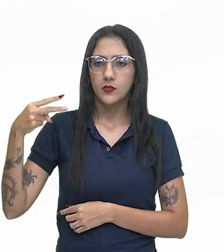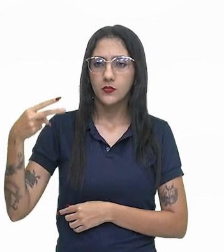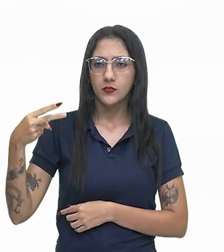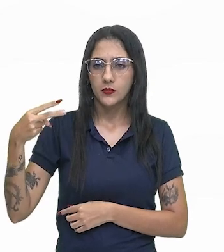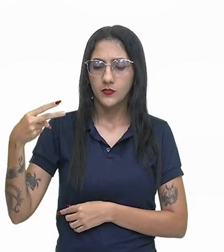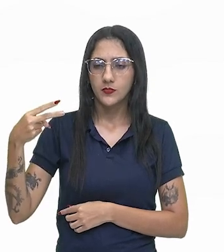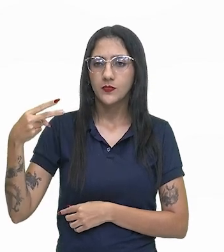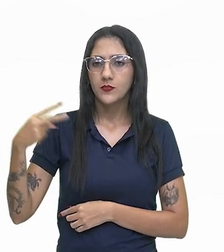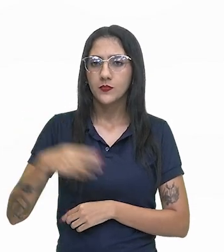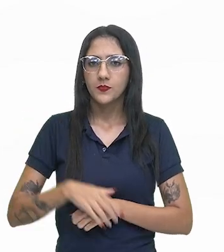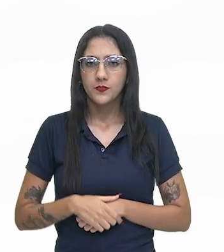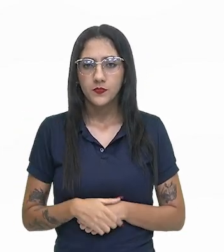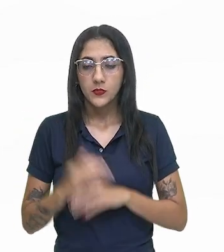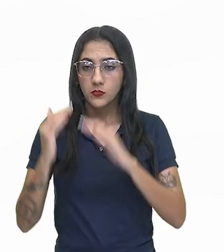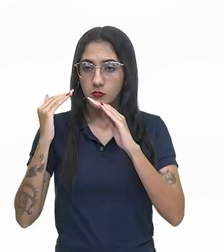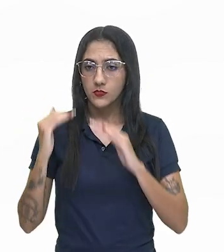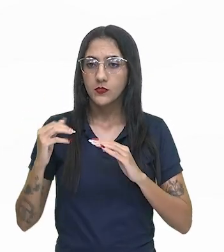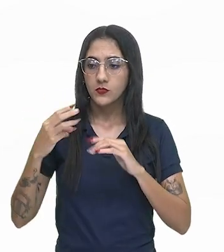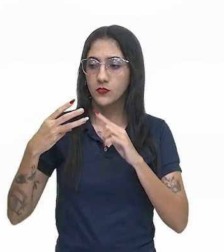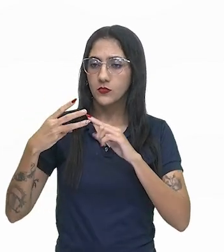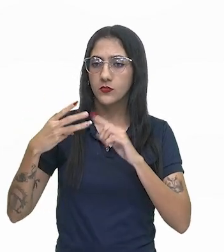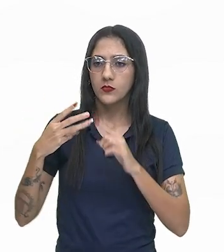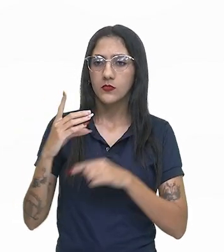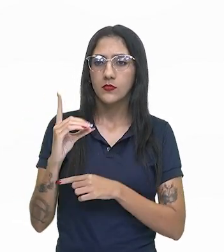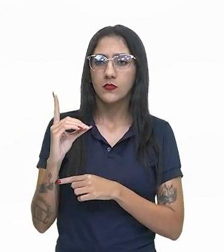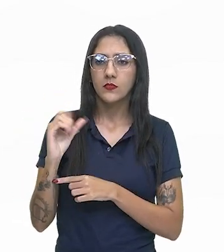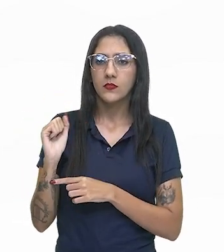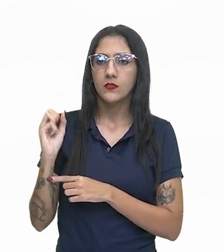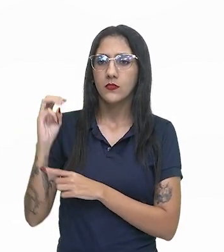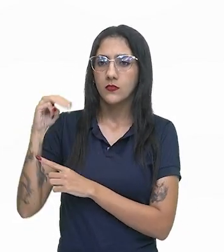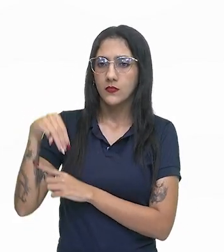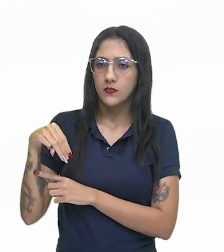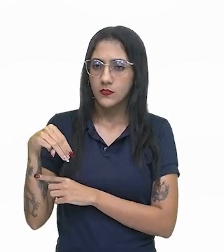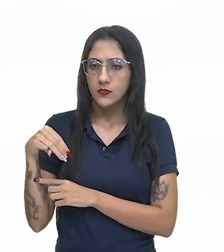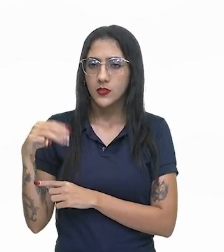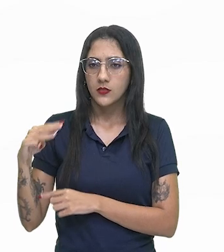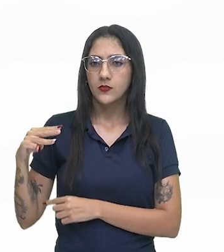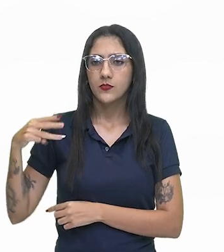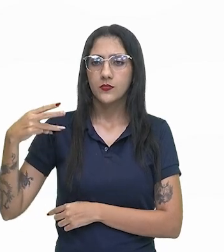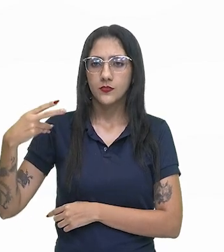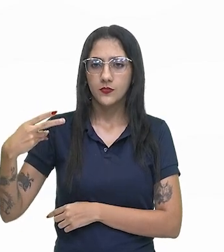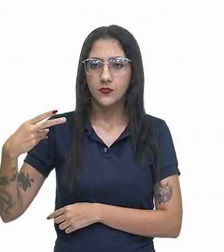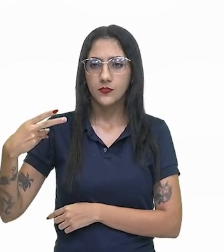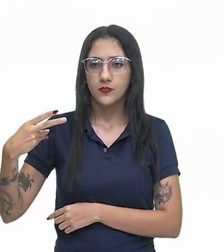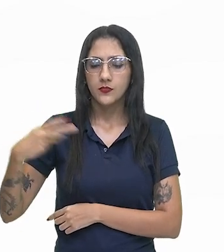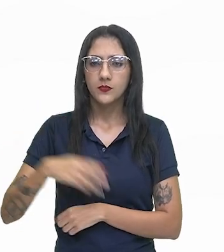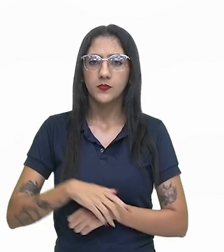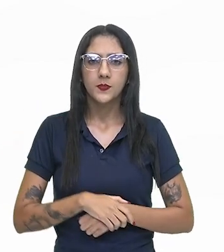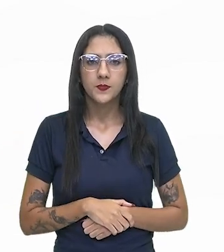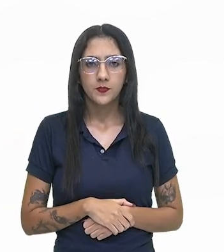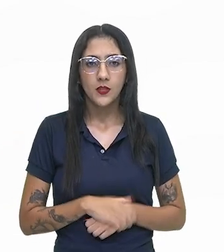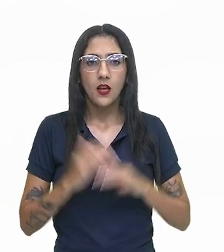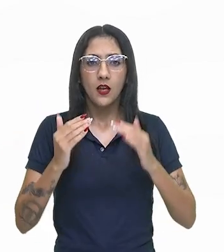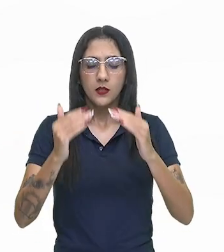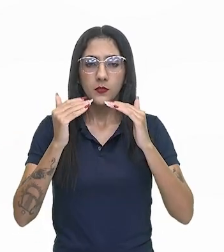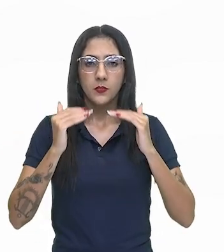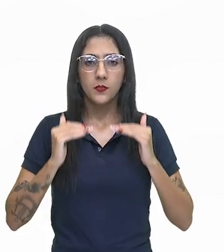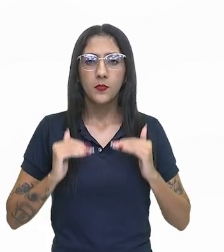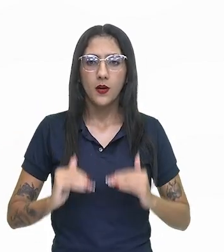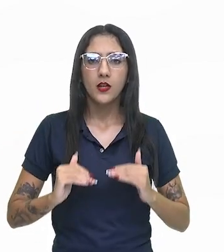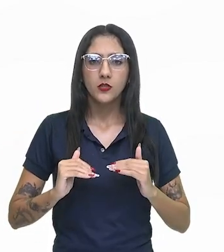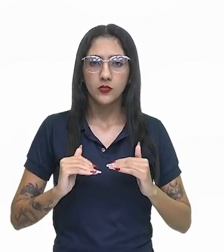hm2, né, hm ao quadrado. Decâmetro quadrado, DAM ao quadrado. E na parte de baixo nós temos